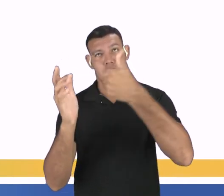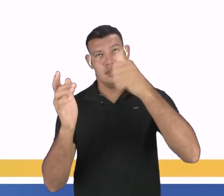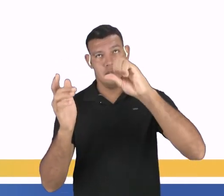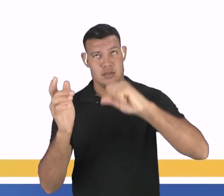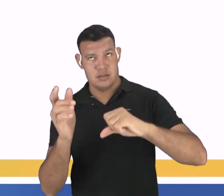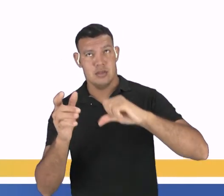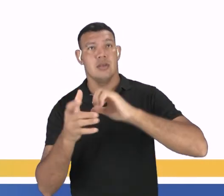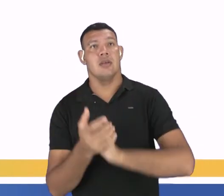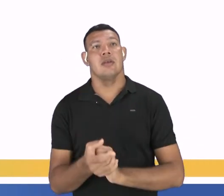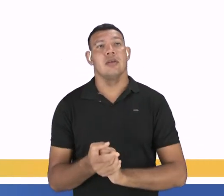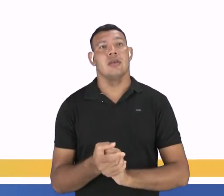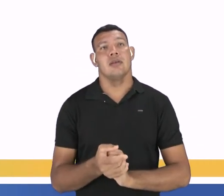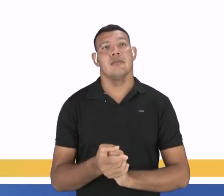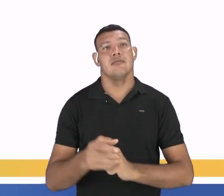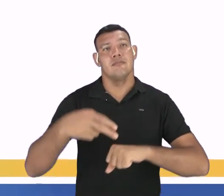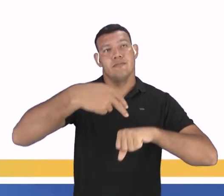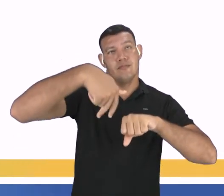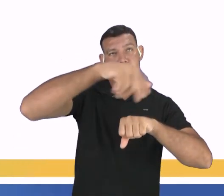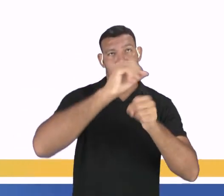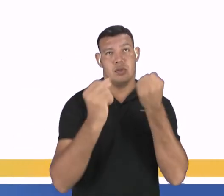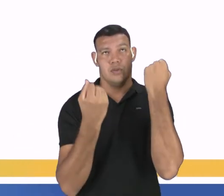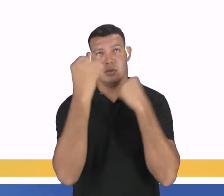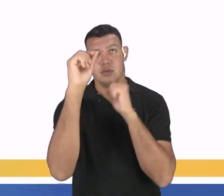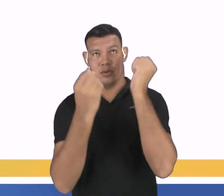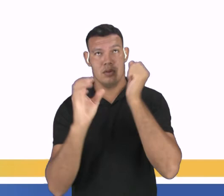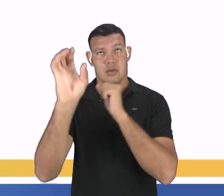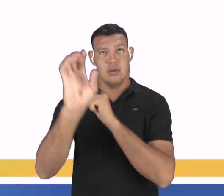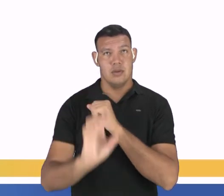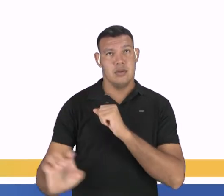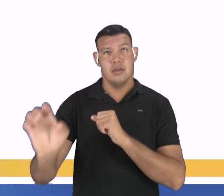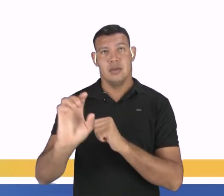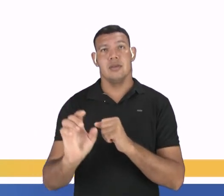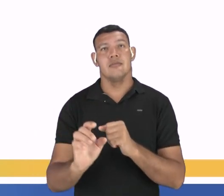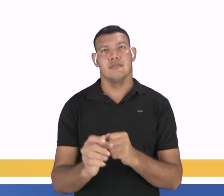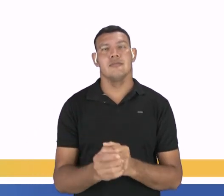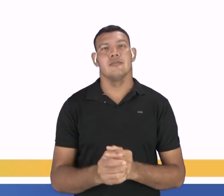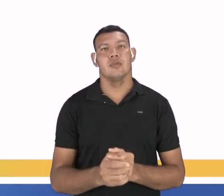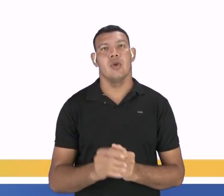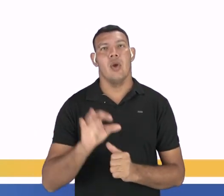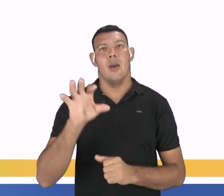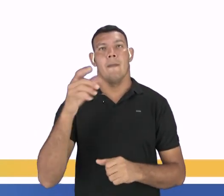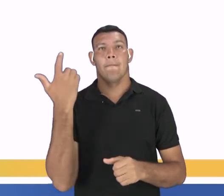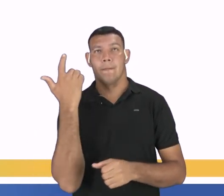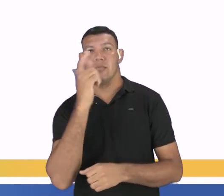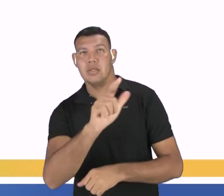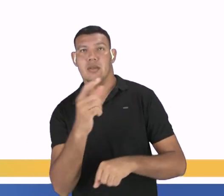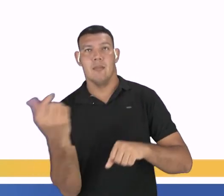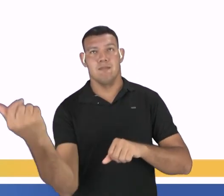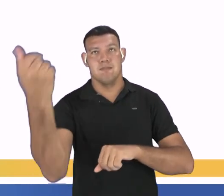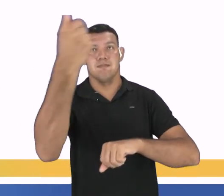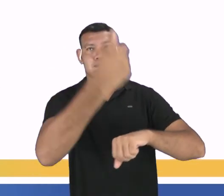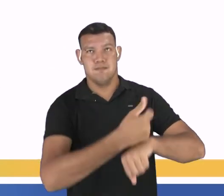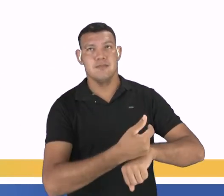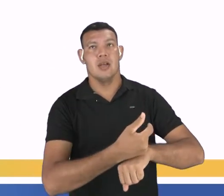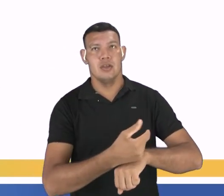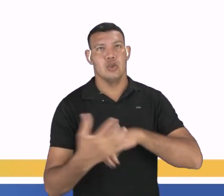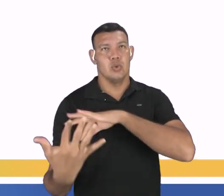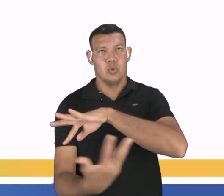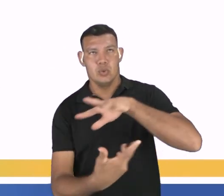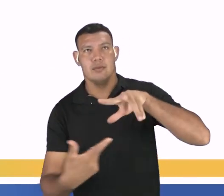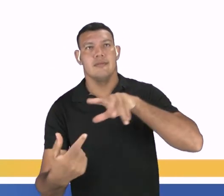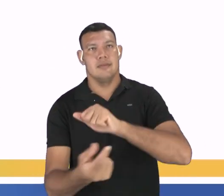industrializadas europeias estabeleceram novas colônias ao redor do mundo, em especial na África e na Ásia,